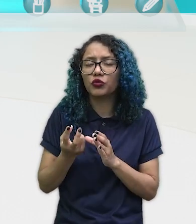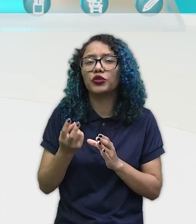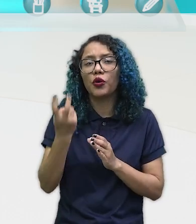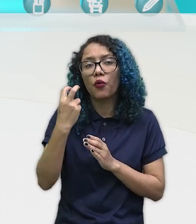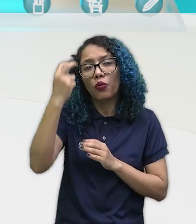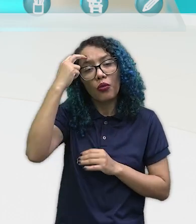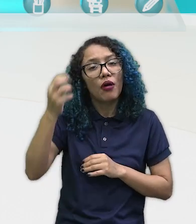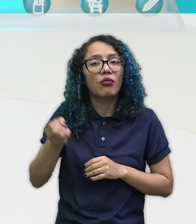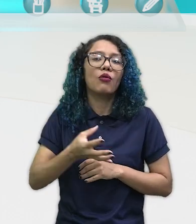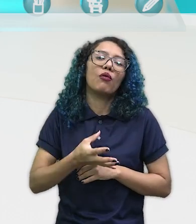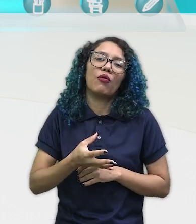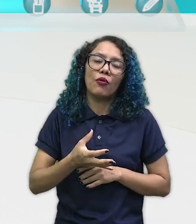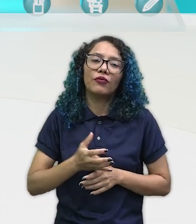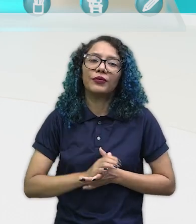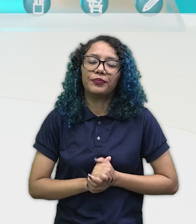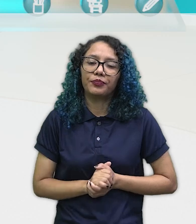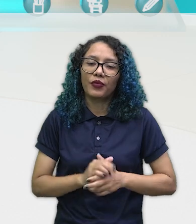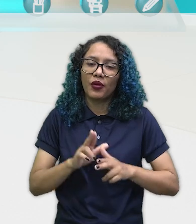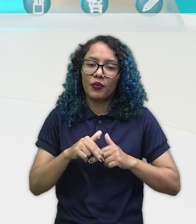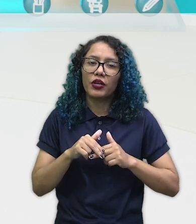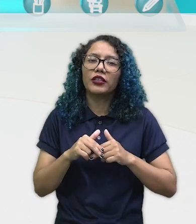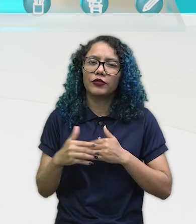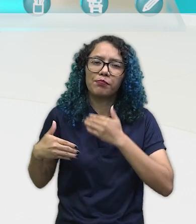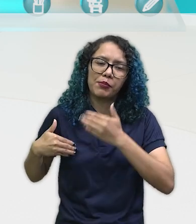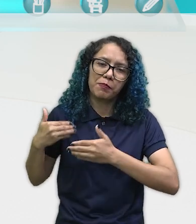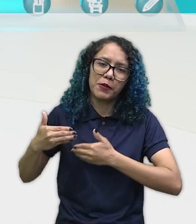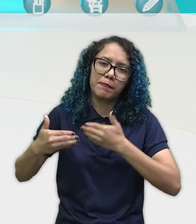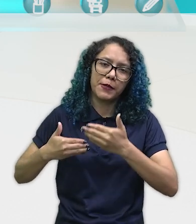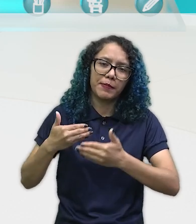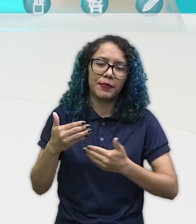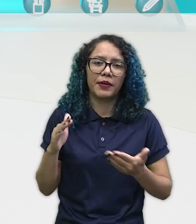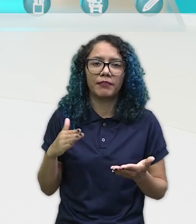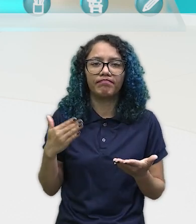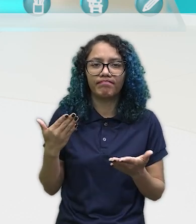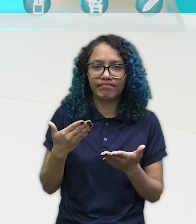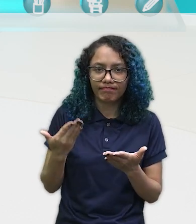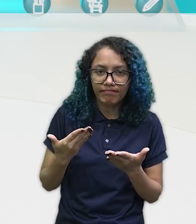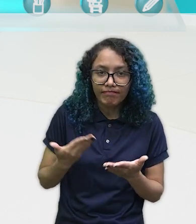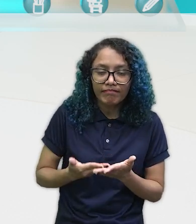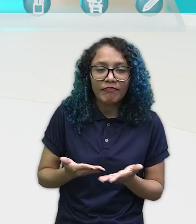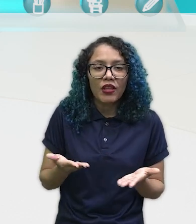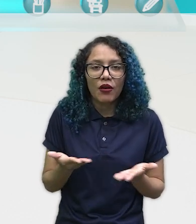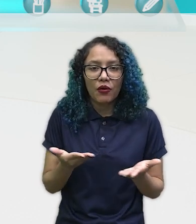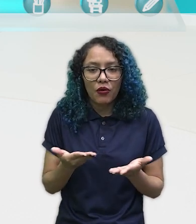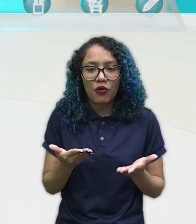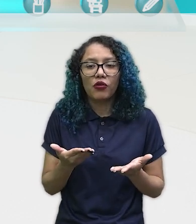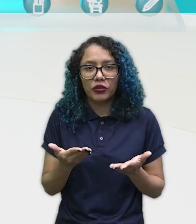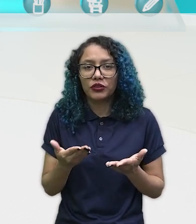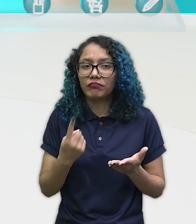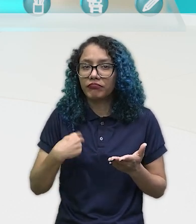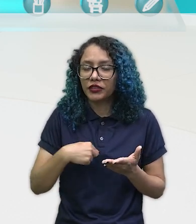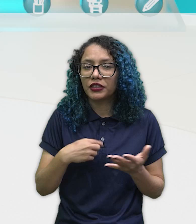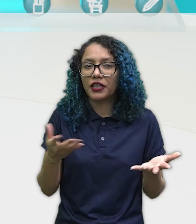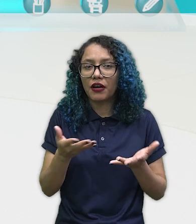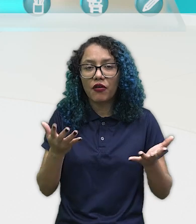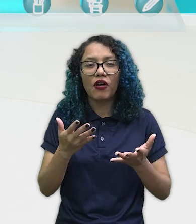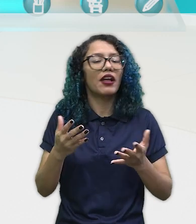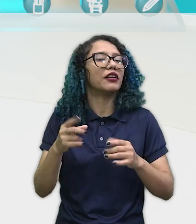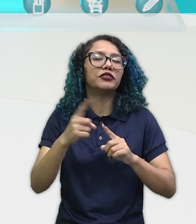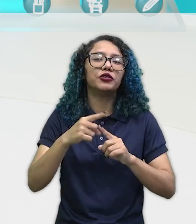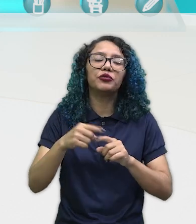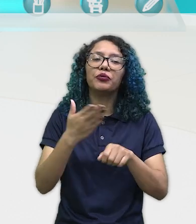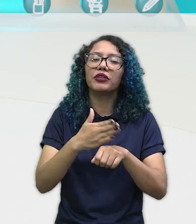cultura. Então, com isso, a gente foi chegando até os dias de hoje, sabendo de vários tipos de práticas de